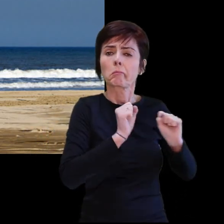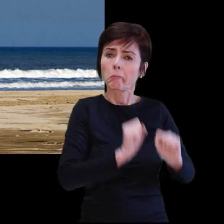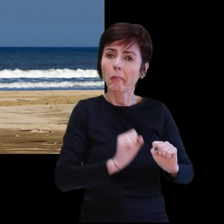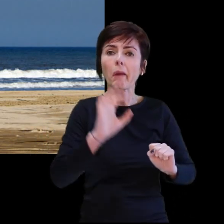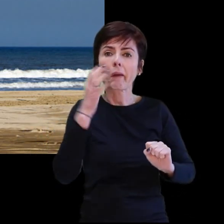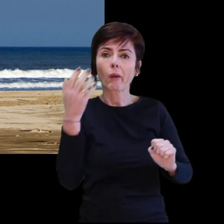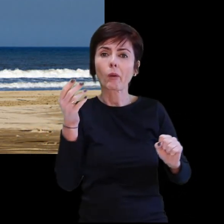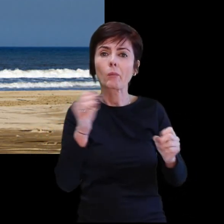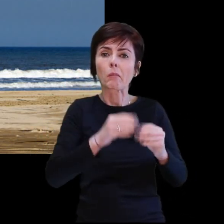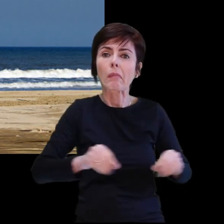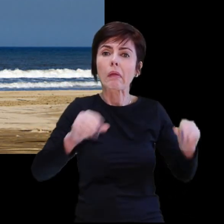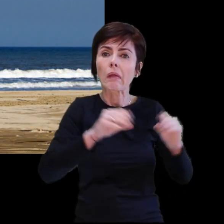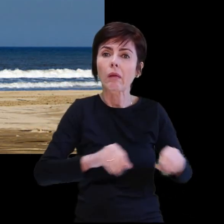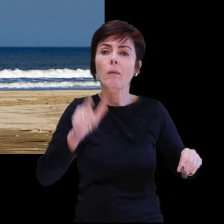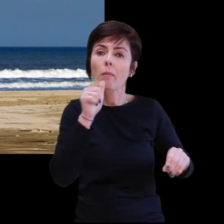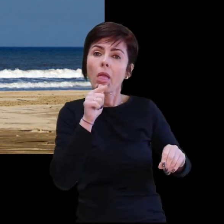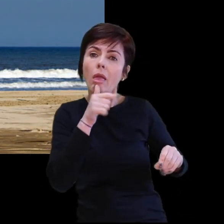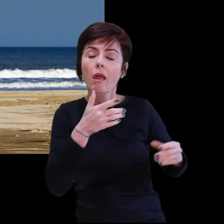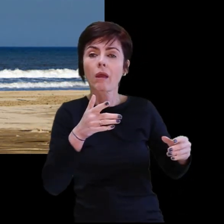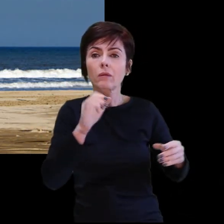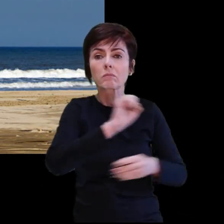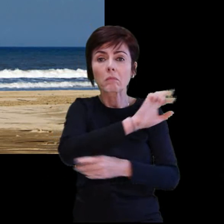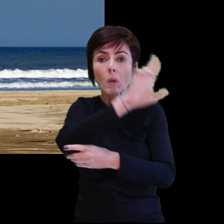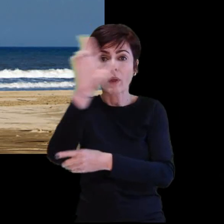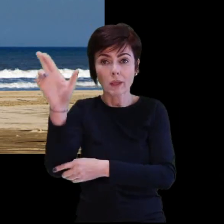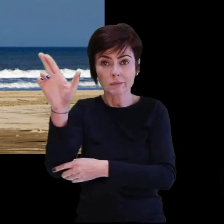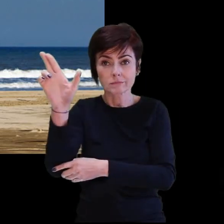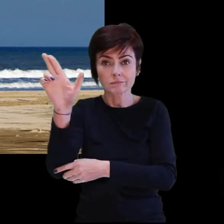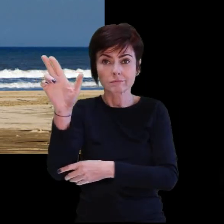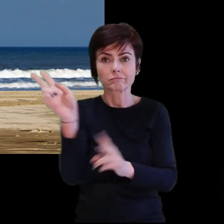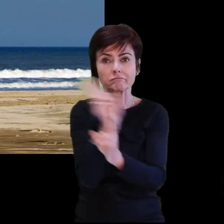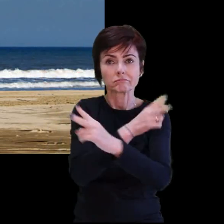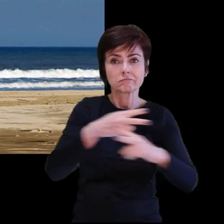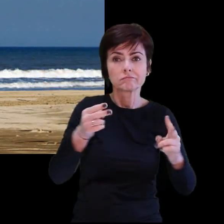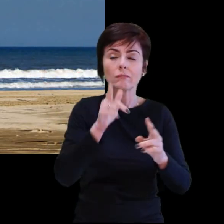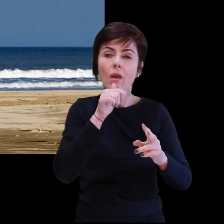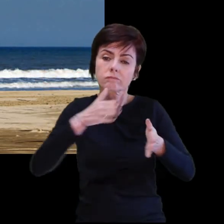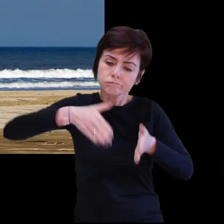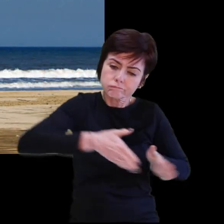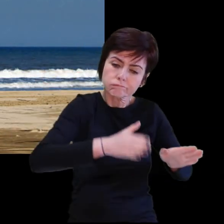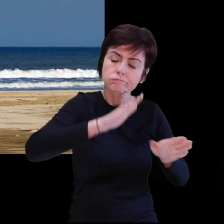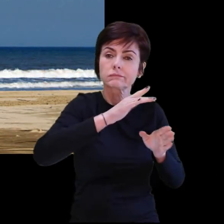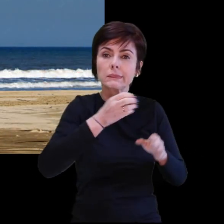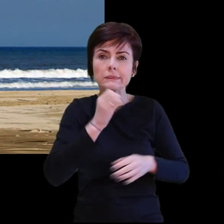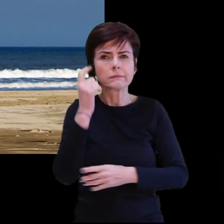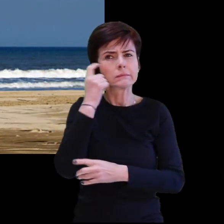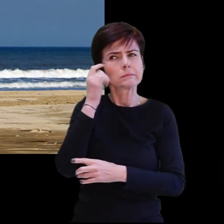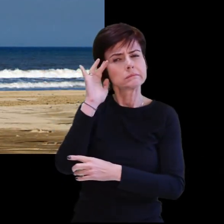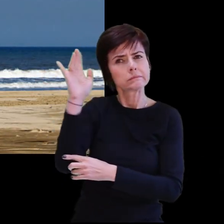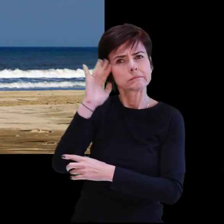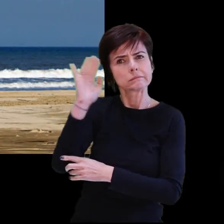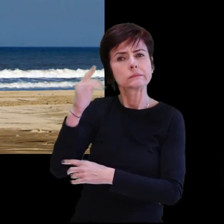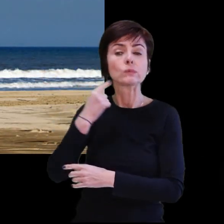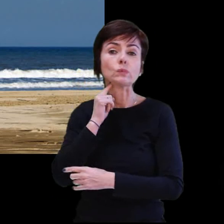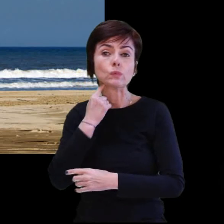Essa exportação pode acontecer tanto pelo solo, como pela água, como pela atmosfera. Novamente, se nós pensarmos